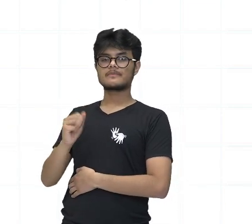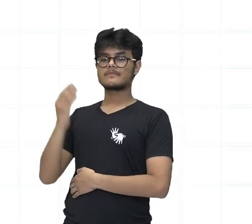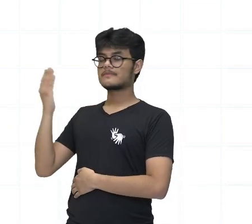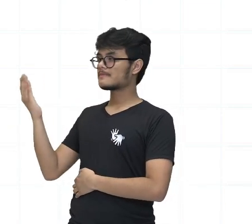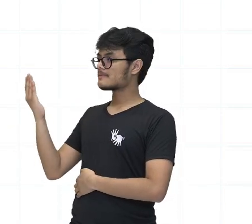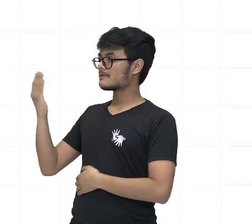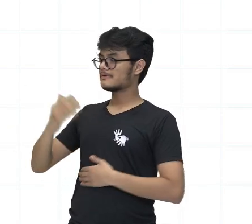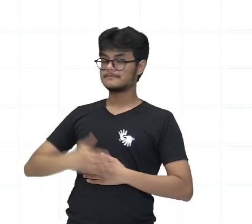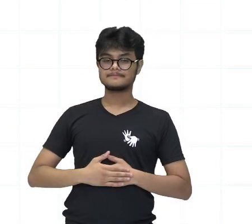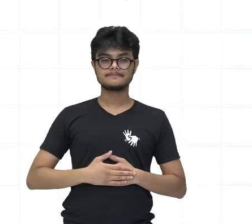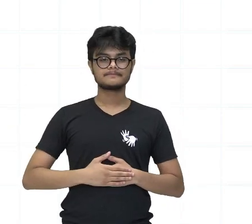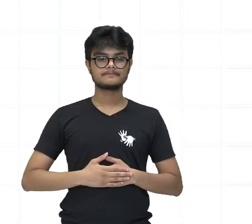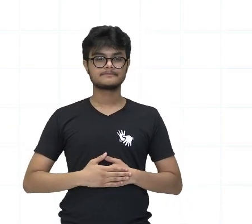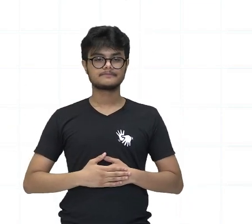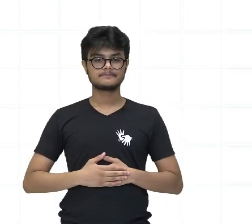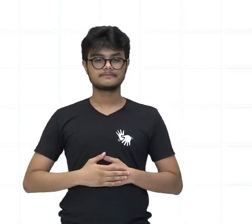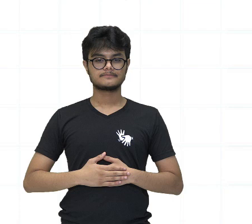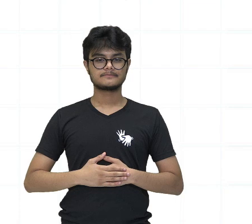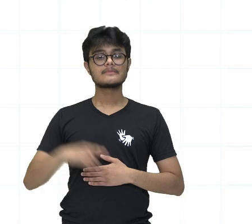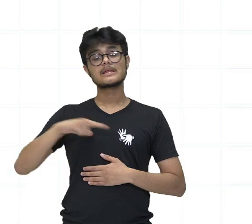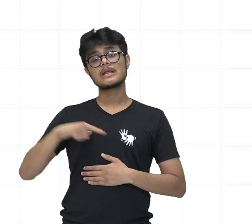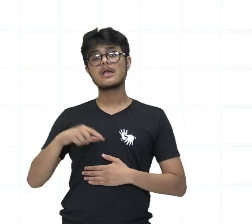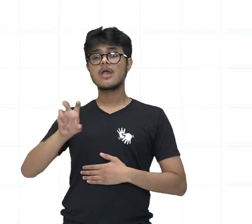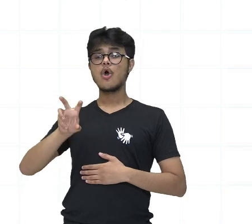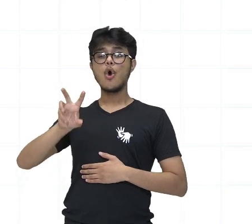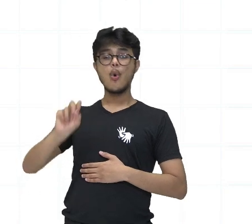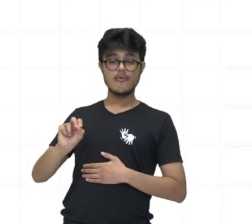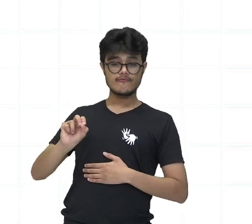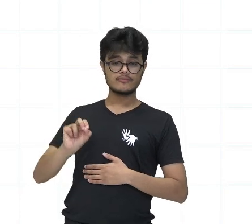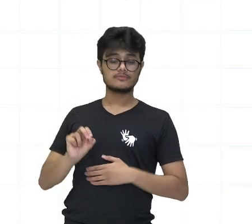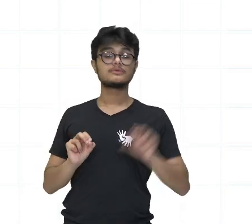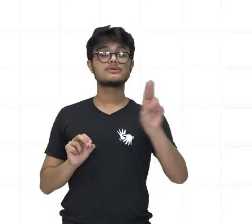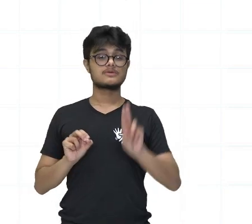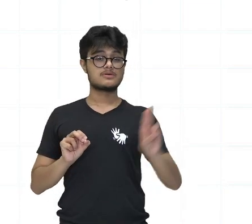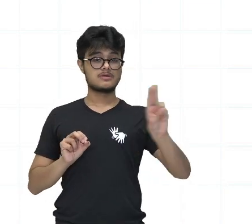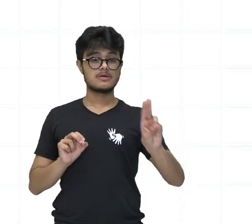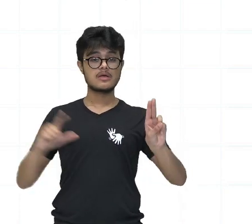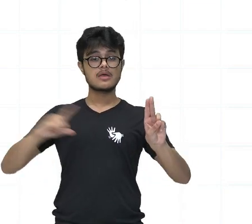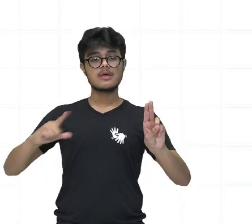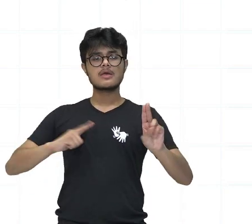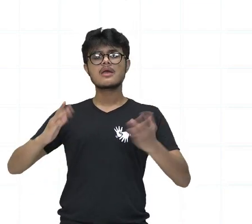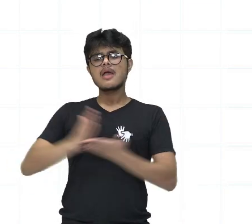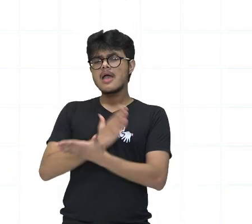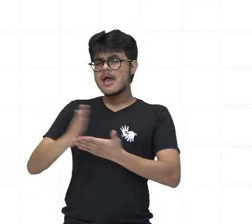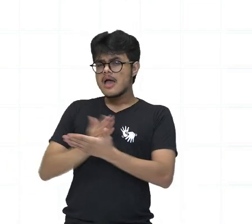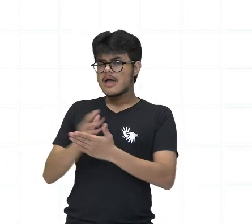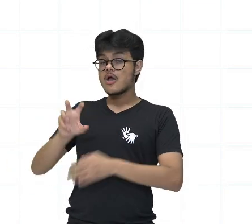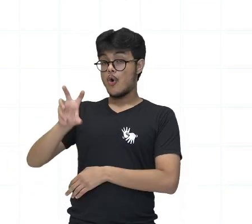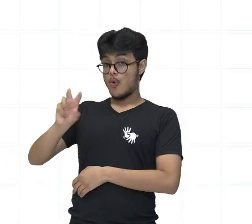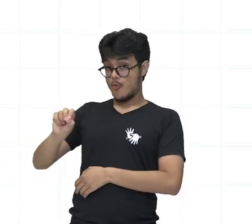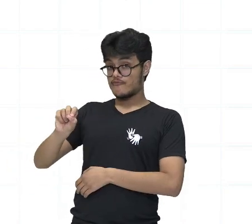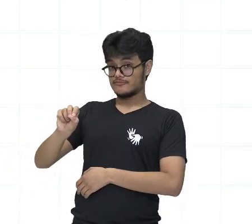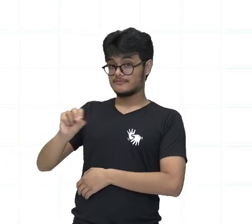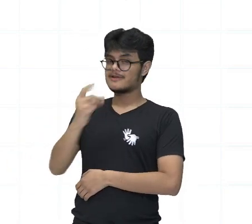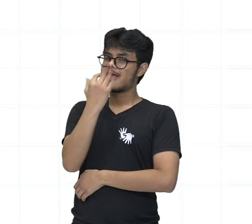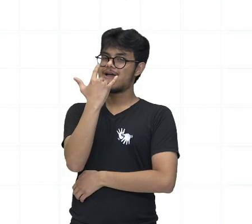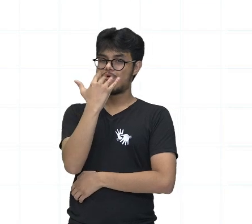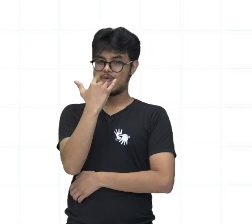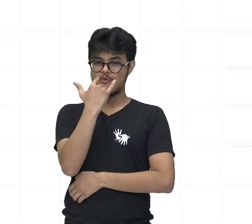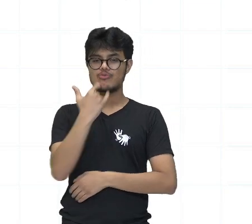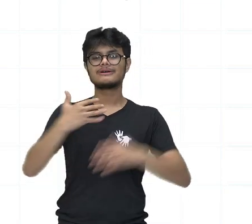A pintura têmpera de ovo consiste na utilização de tintas com pigmentos